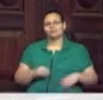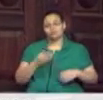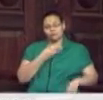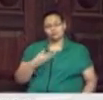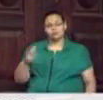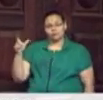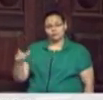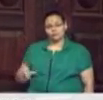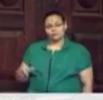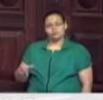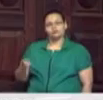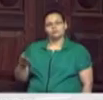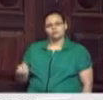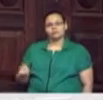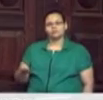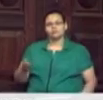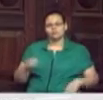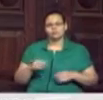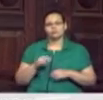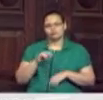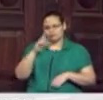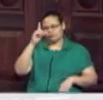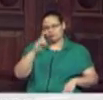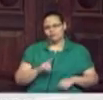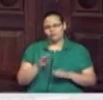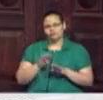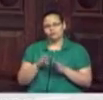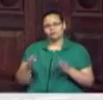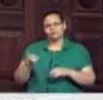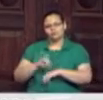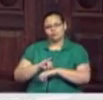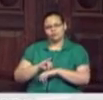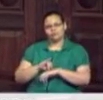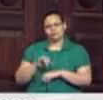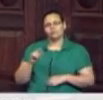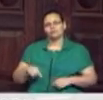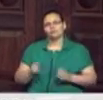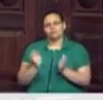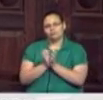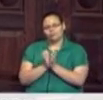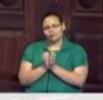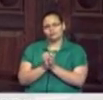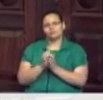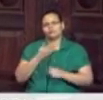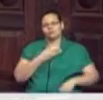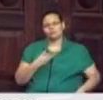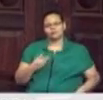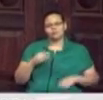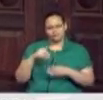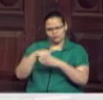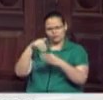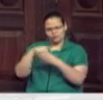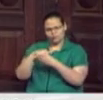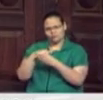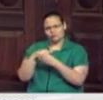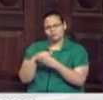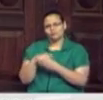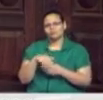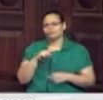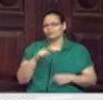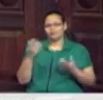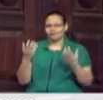O governo, a mesa diretora e a bancada governista não querem votar. Não querem que